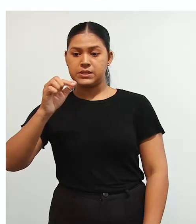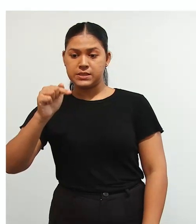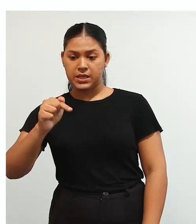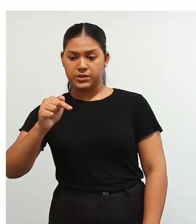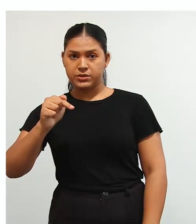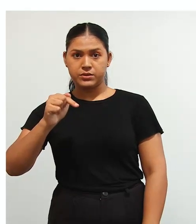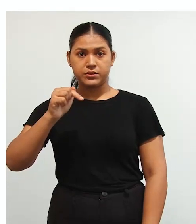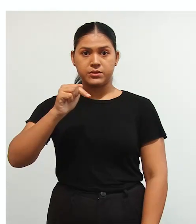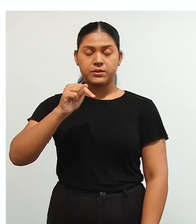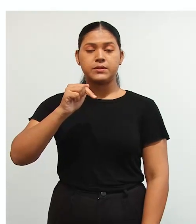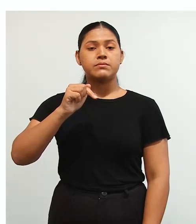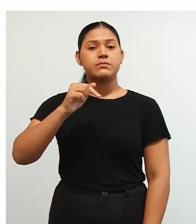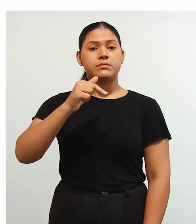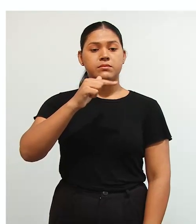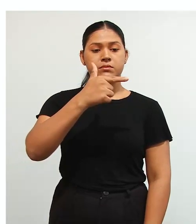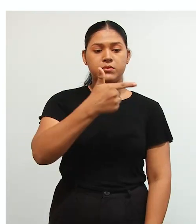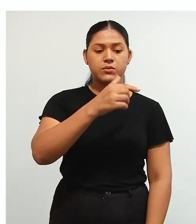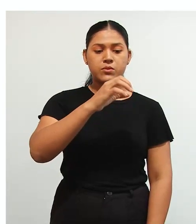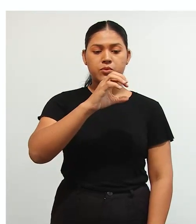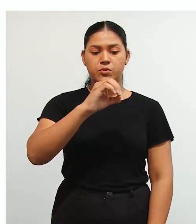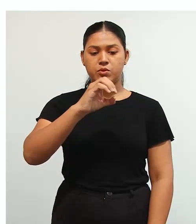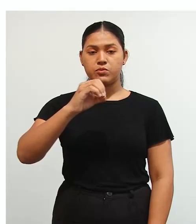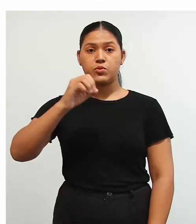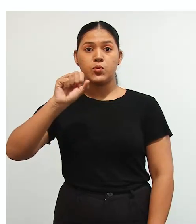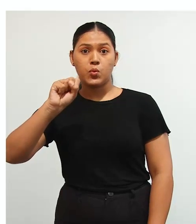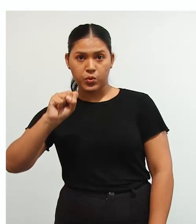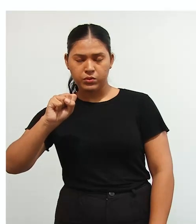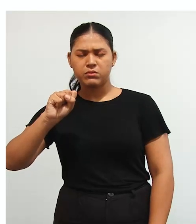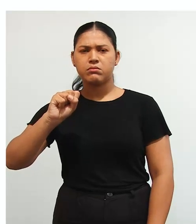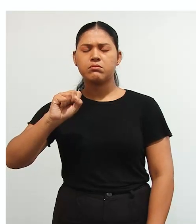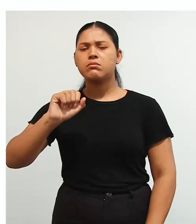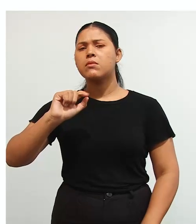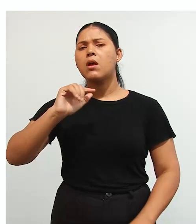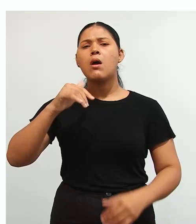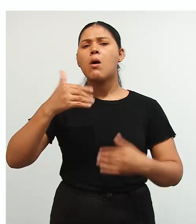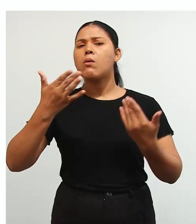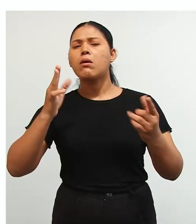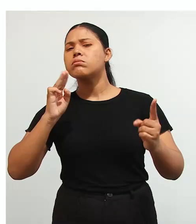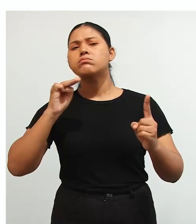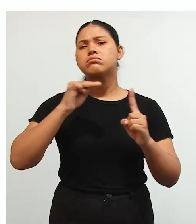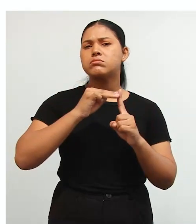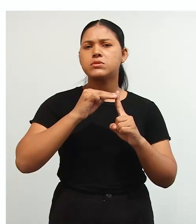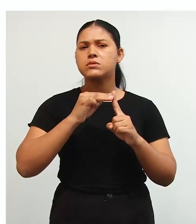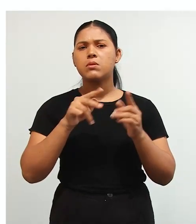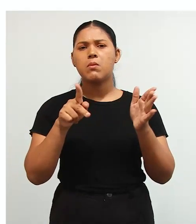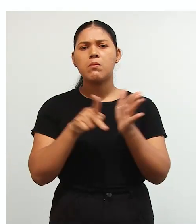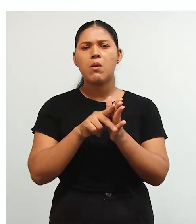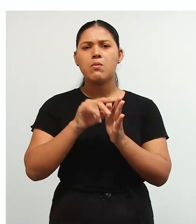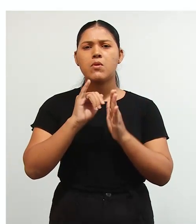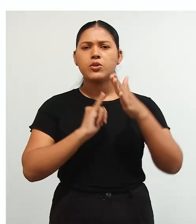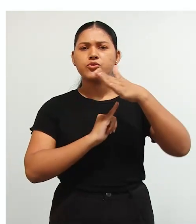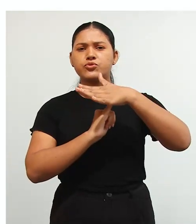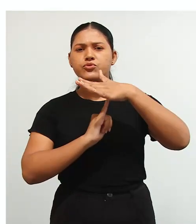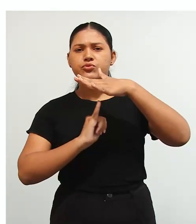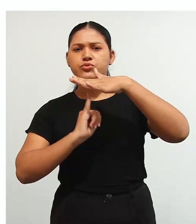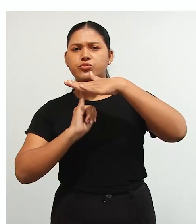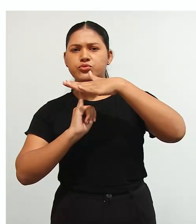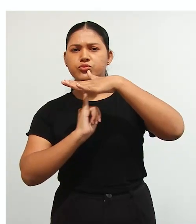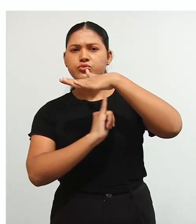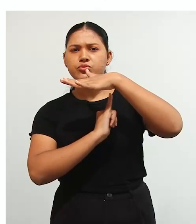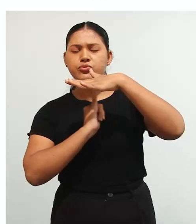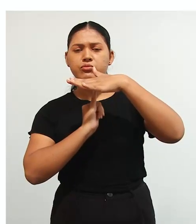a legislação de criação dos IFES ocorre, e qual era a missão, ou qual é a missão dos institutos federais em todas as